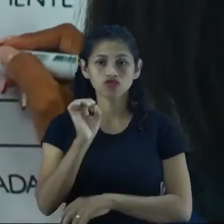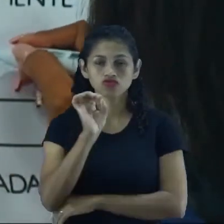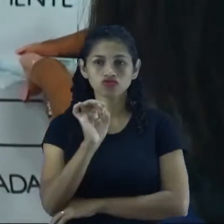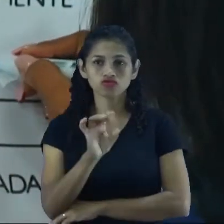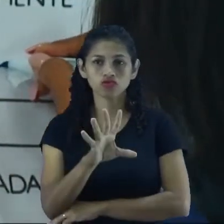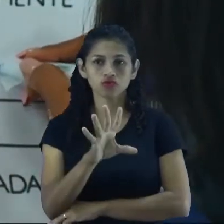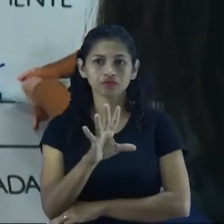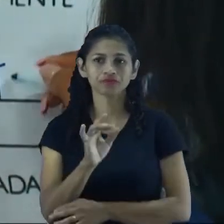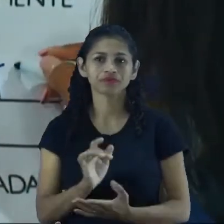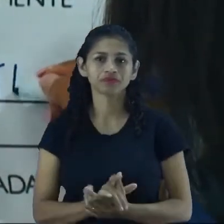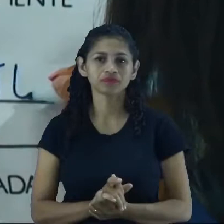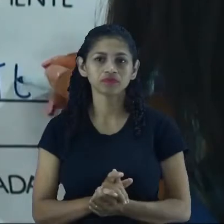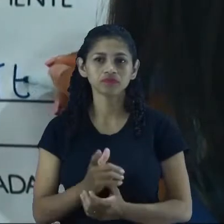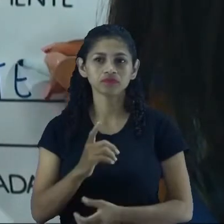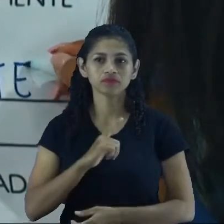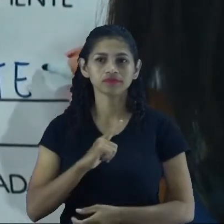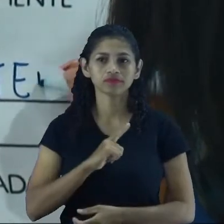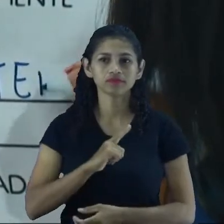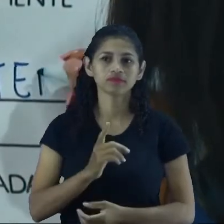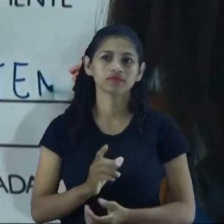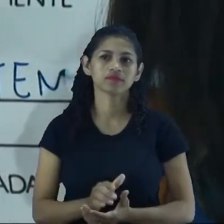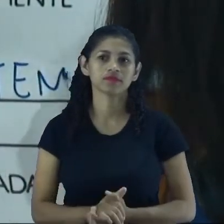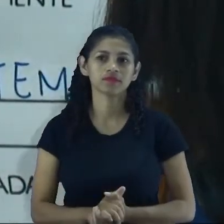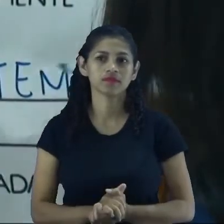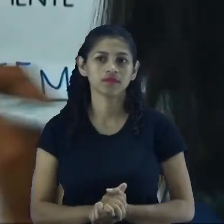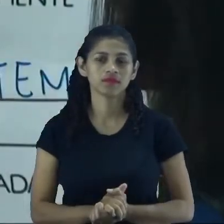só tem